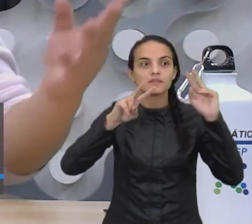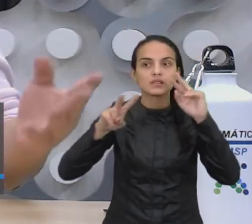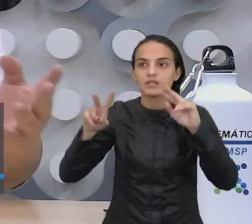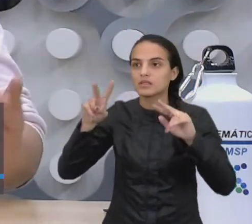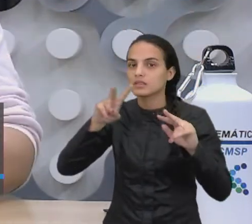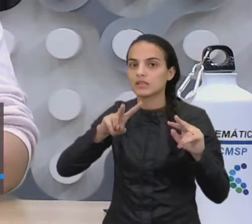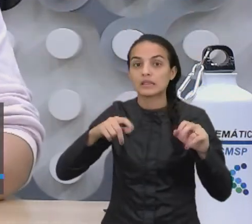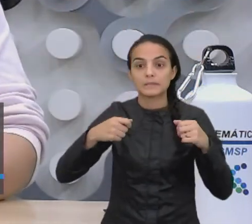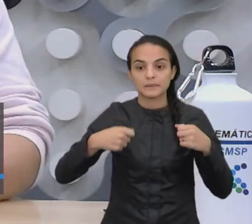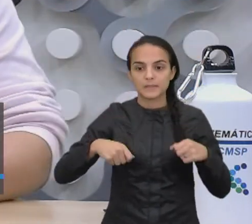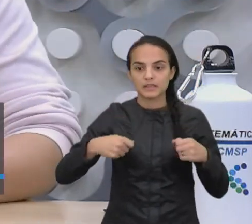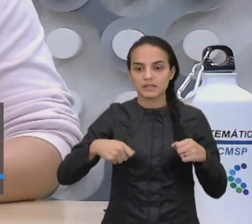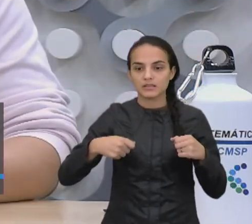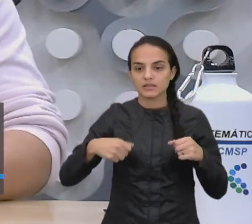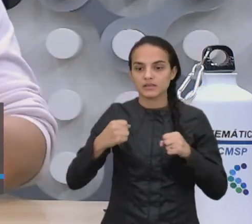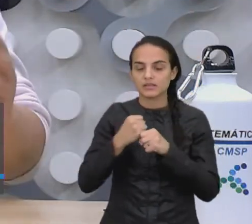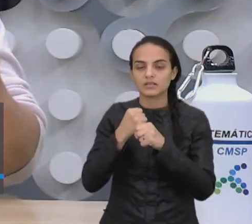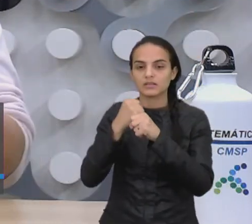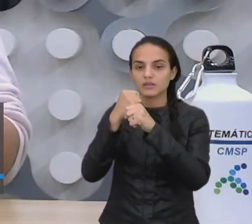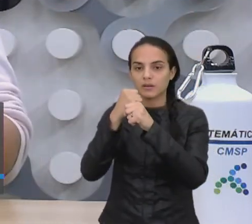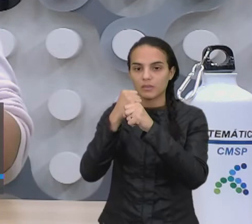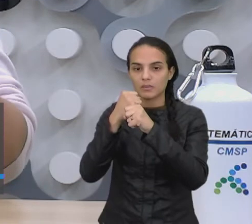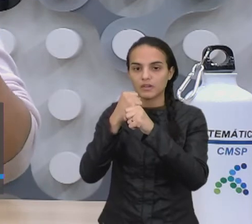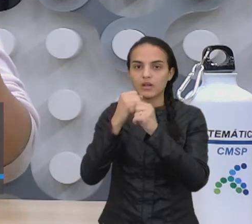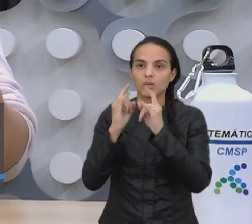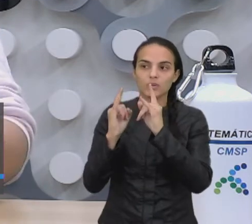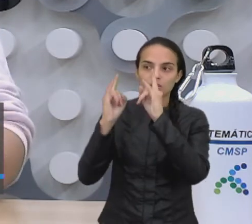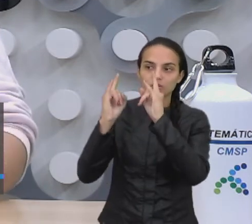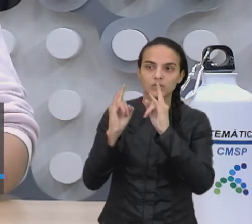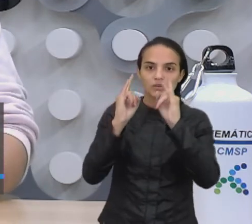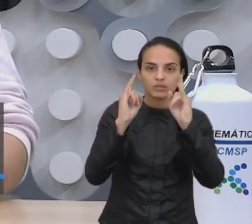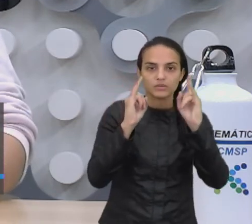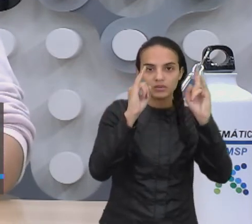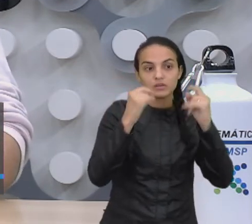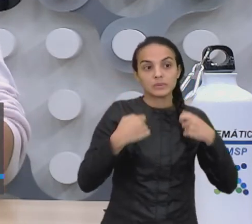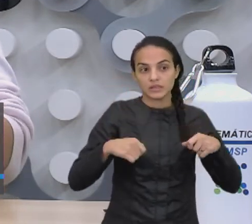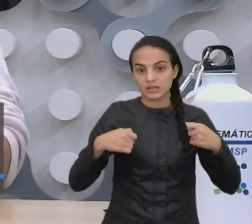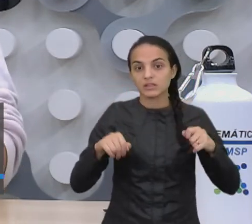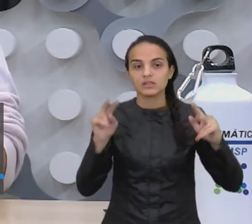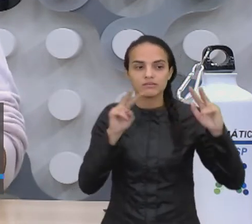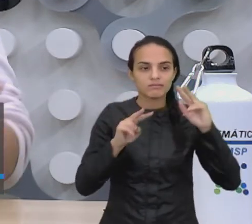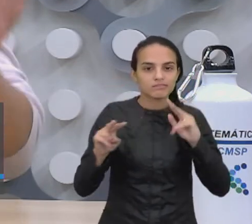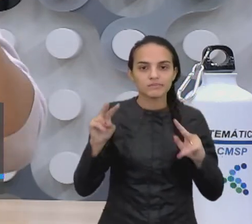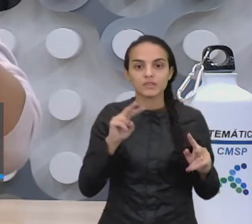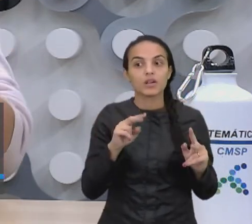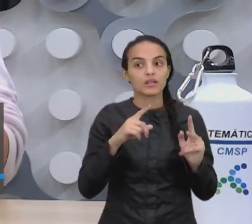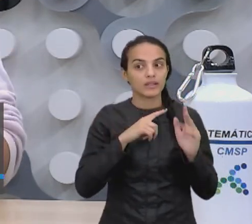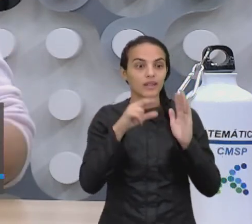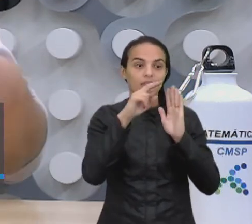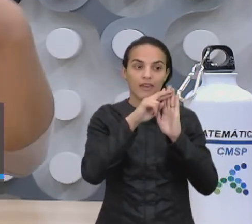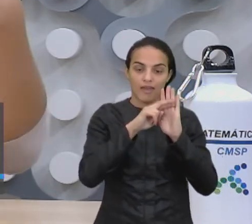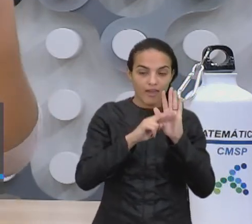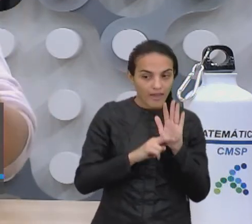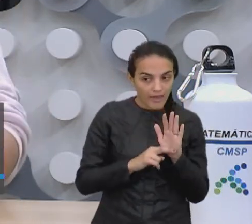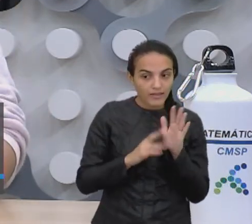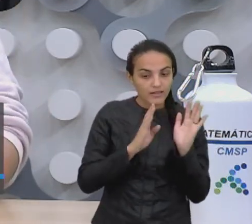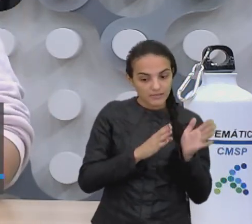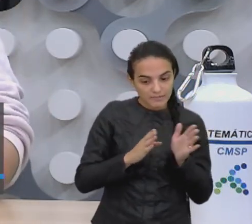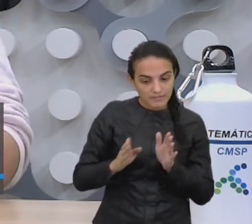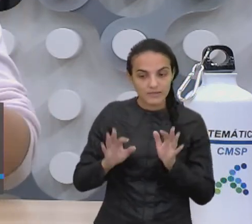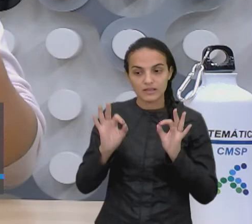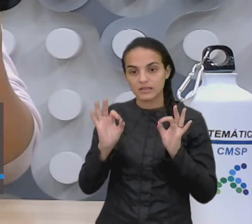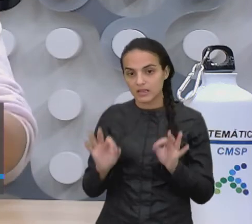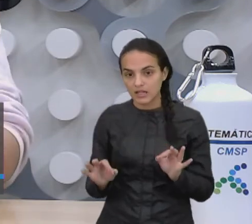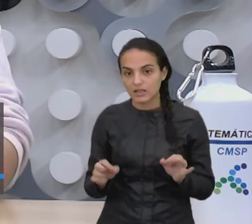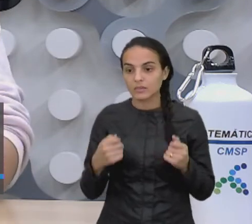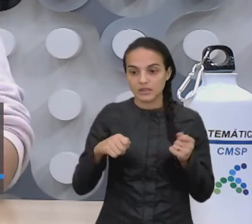vislumbrante a obra, tá? A obra não, desculpa, a construção. Então, eles tinham regras. Ó, tem que ter varanda, tem que ter não sei o que